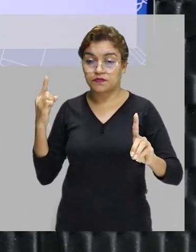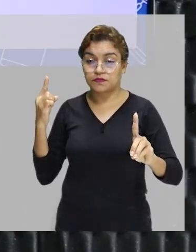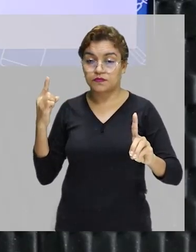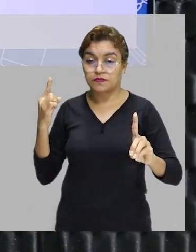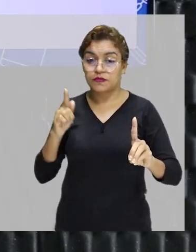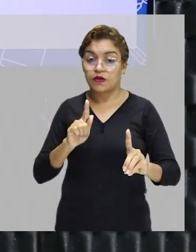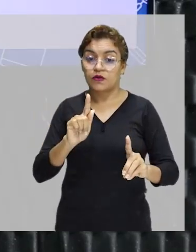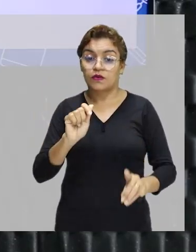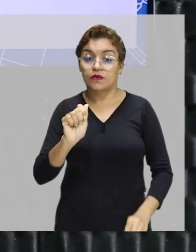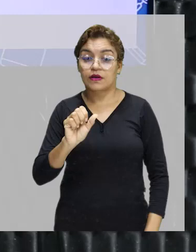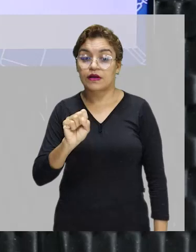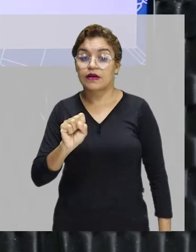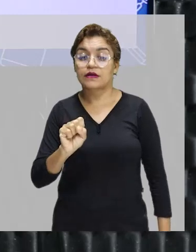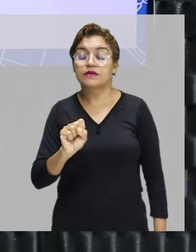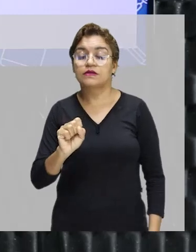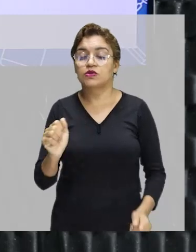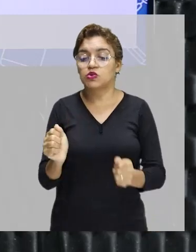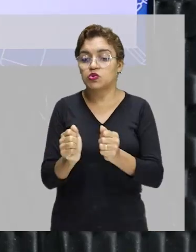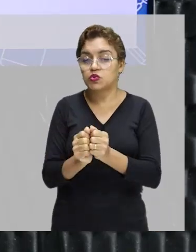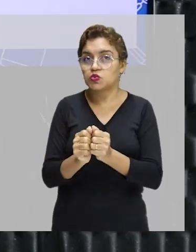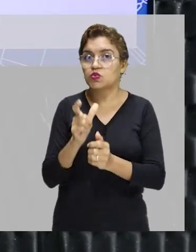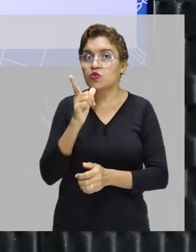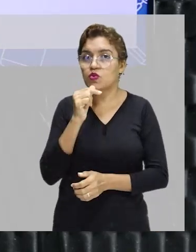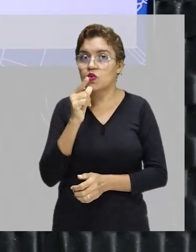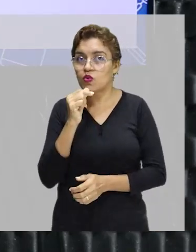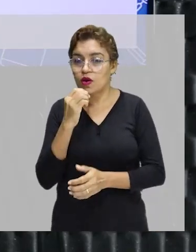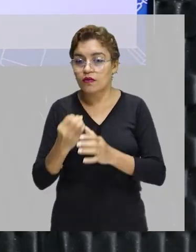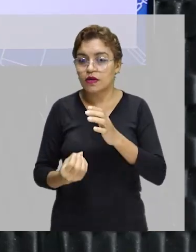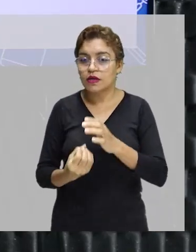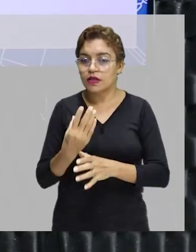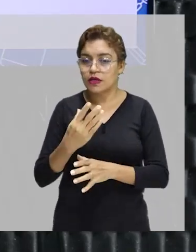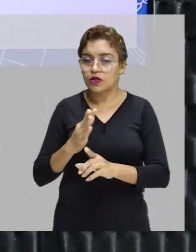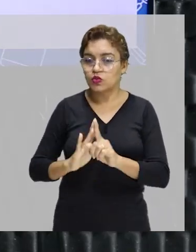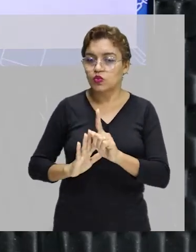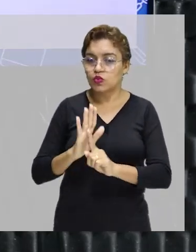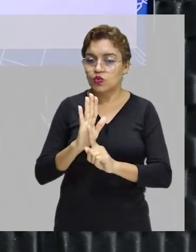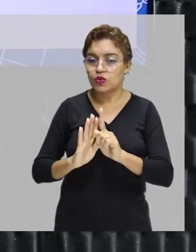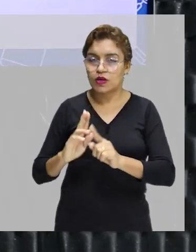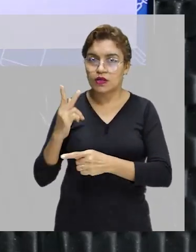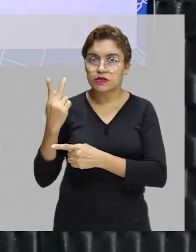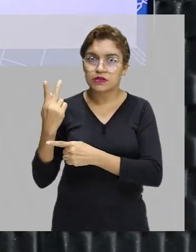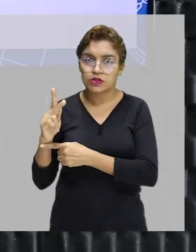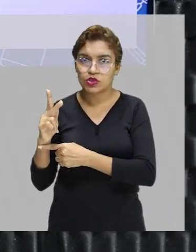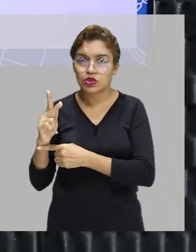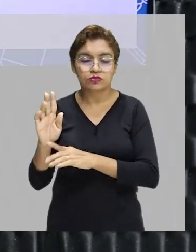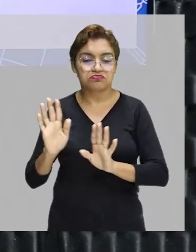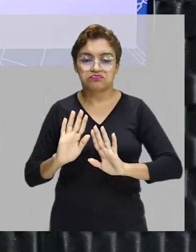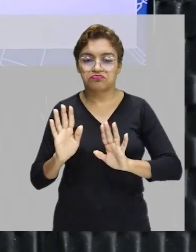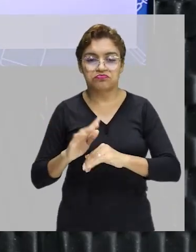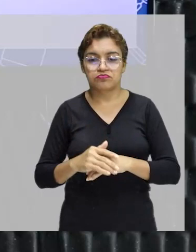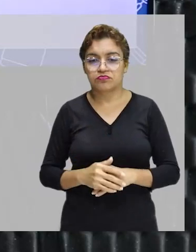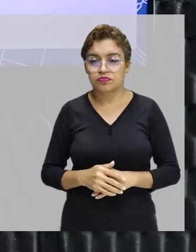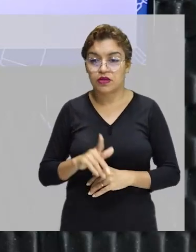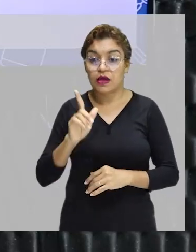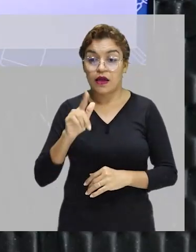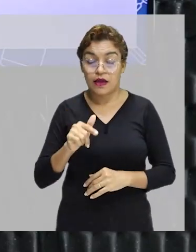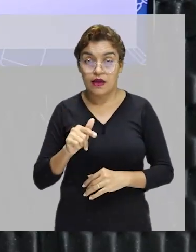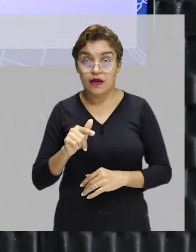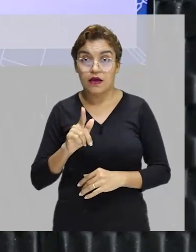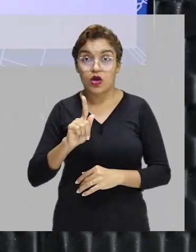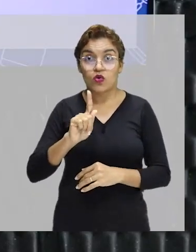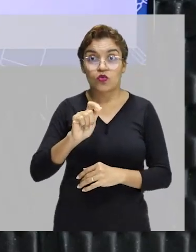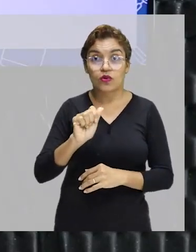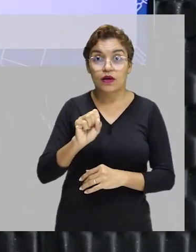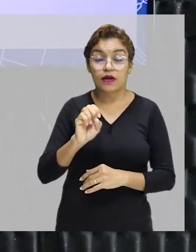água, formando gás de hidrogênio. Não. Ali a reação do gás com o oxigênio, que é a reação